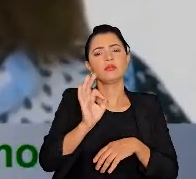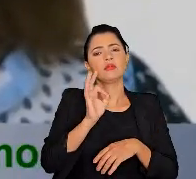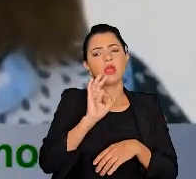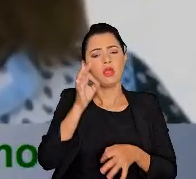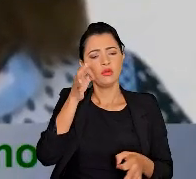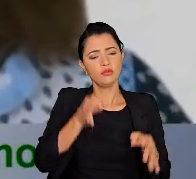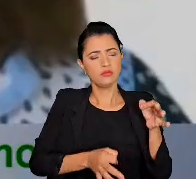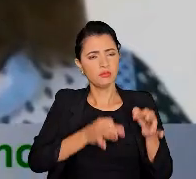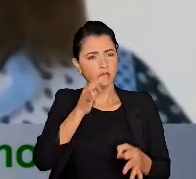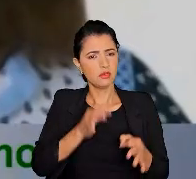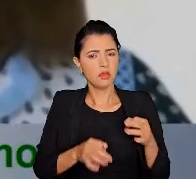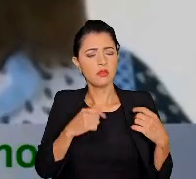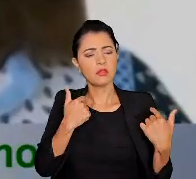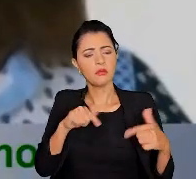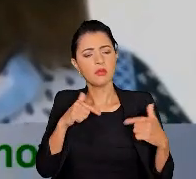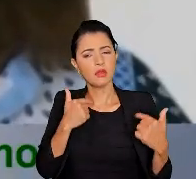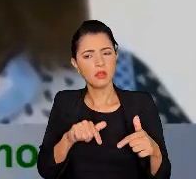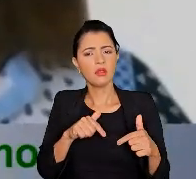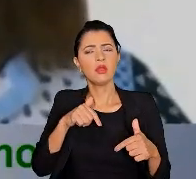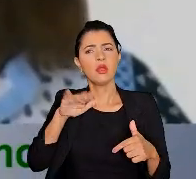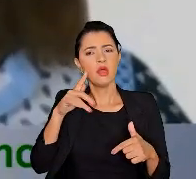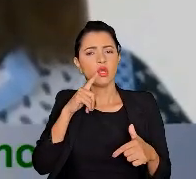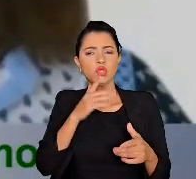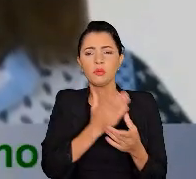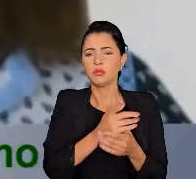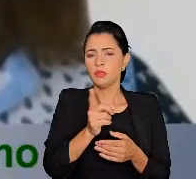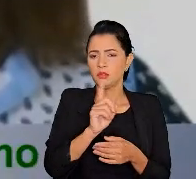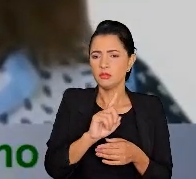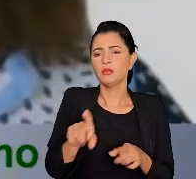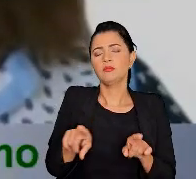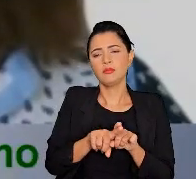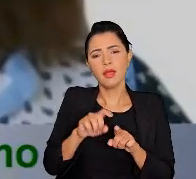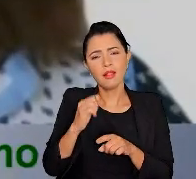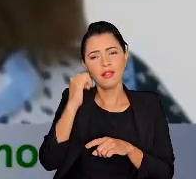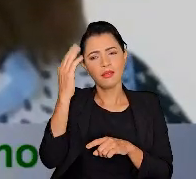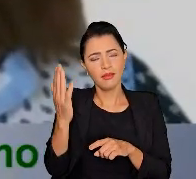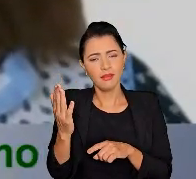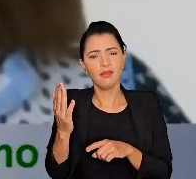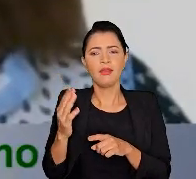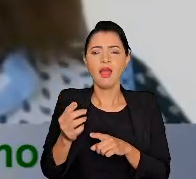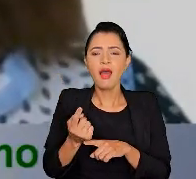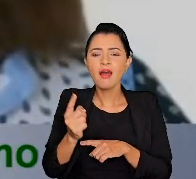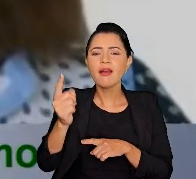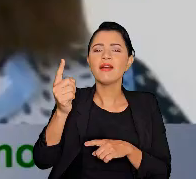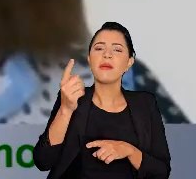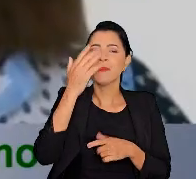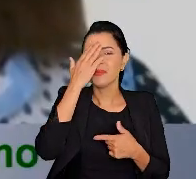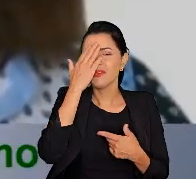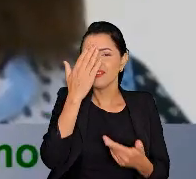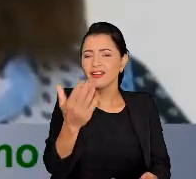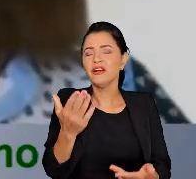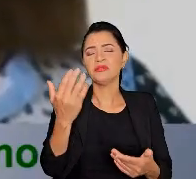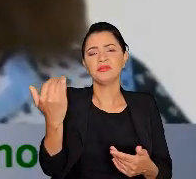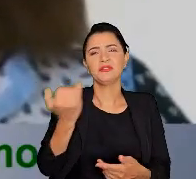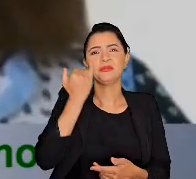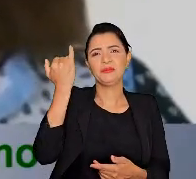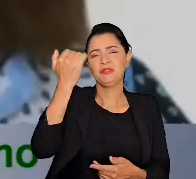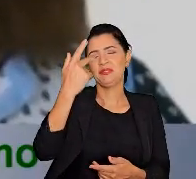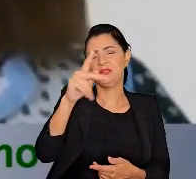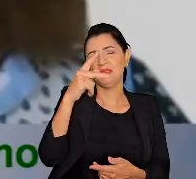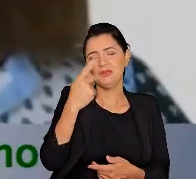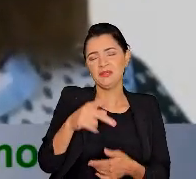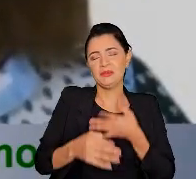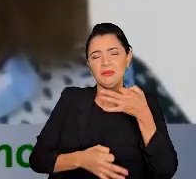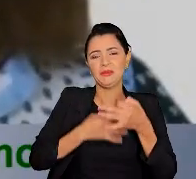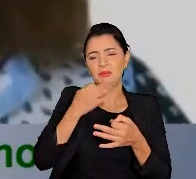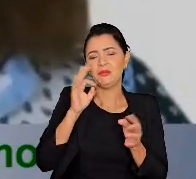judiciário atuando além dos processos. Muito obrigada, foram muito relevantes as suas